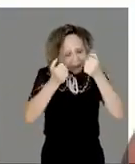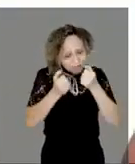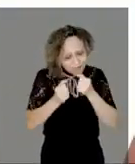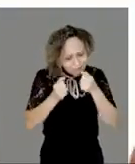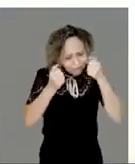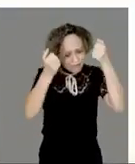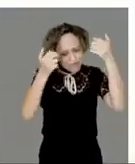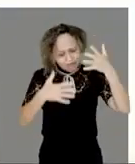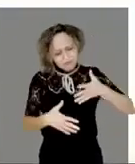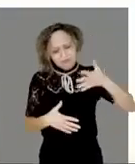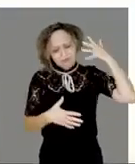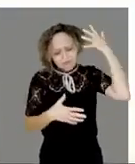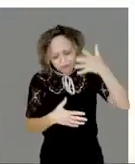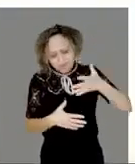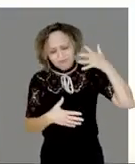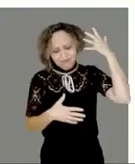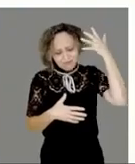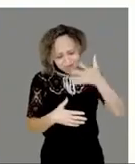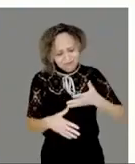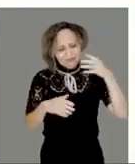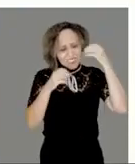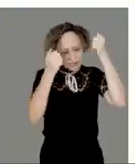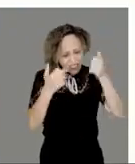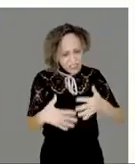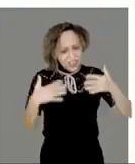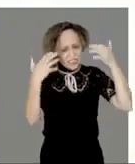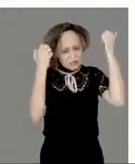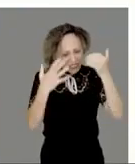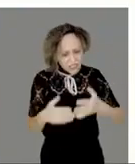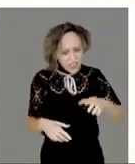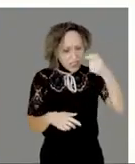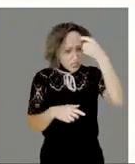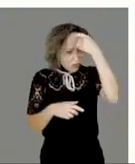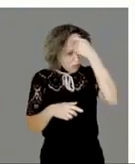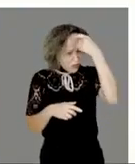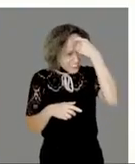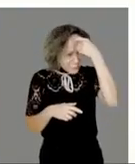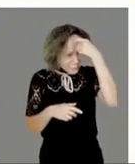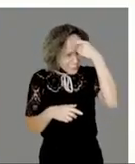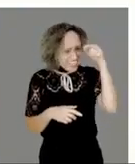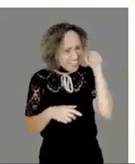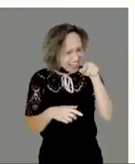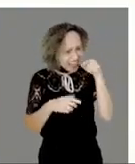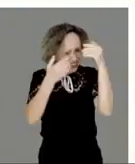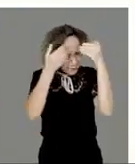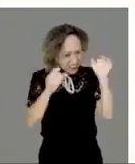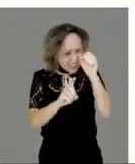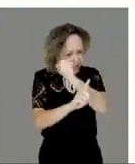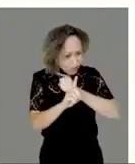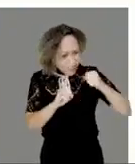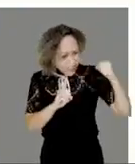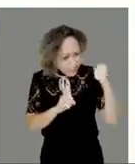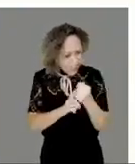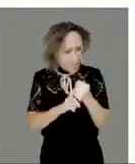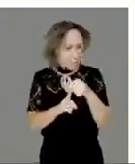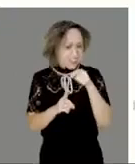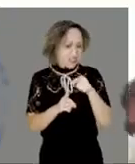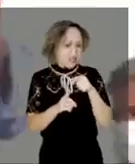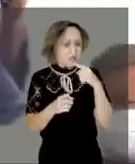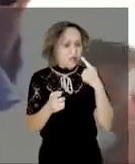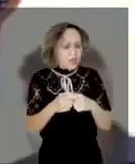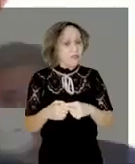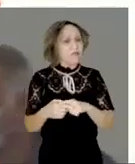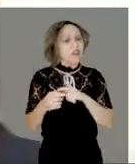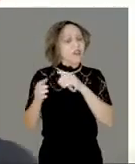presidente no meio de vocês. Porque para mudar, é preciso mudar o Senado, é preciso mudar a Câmara, é preciso